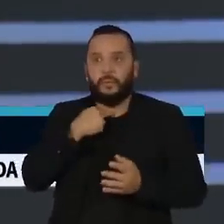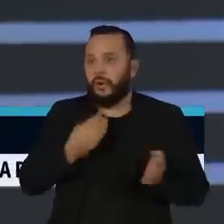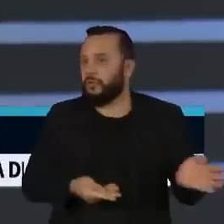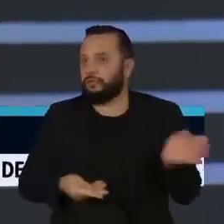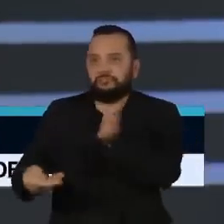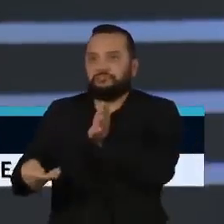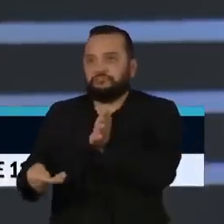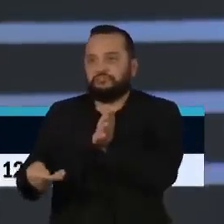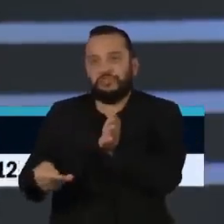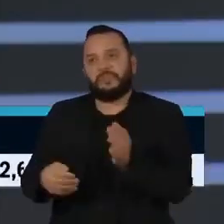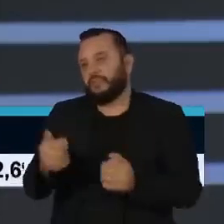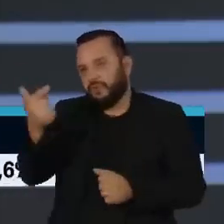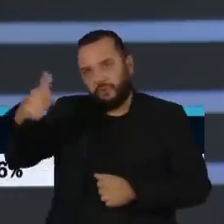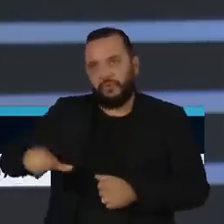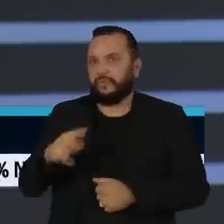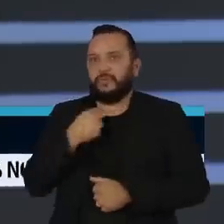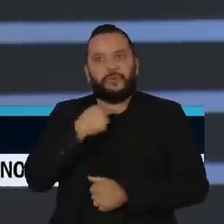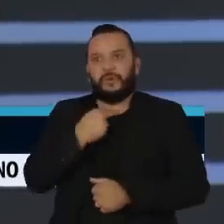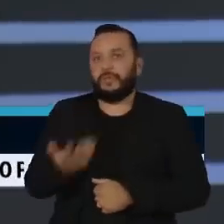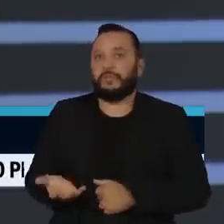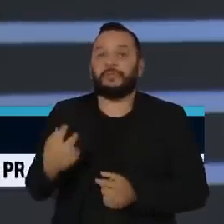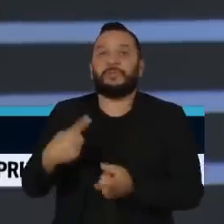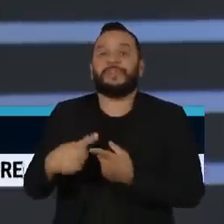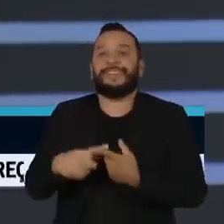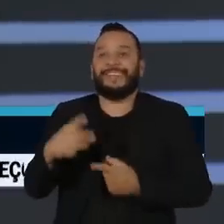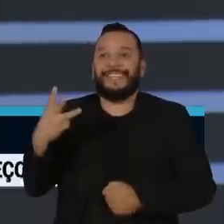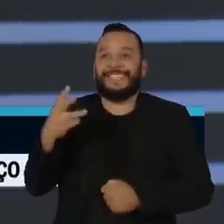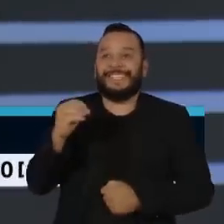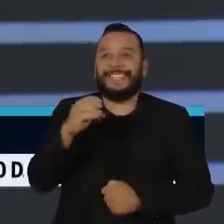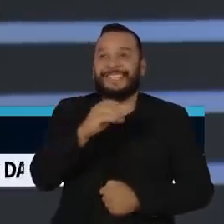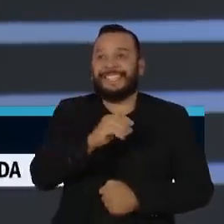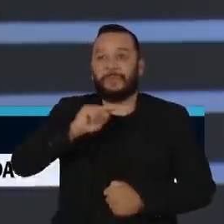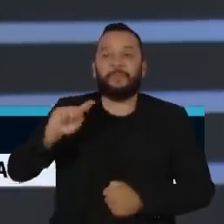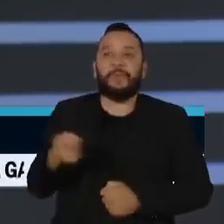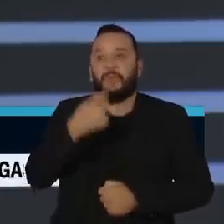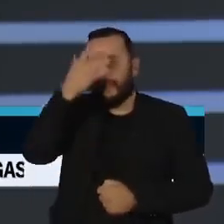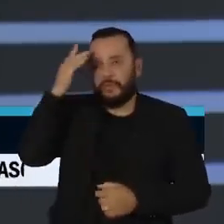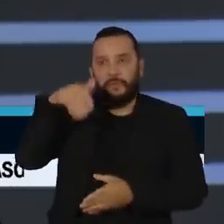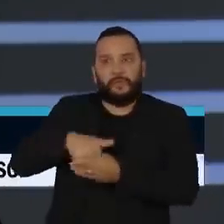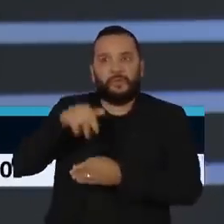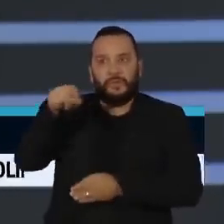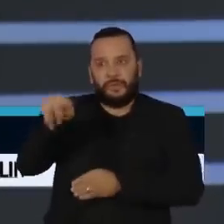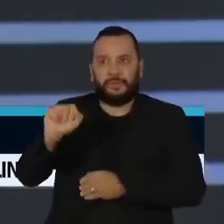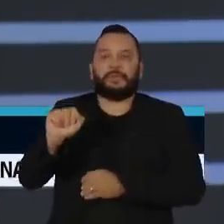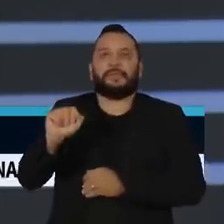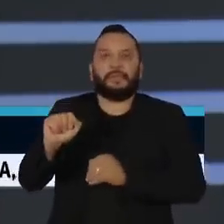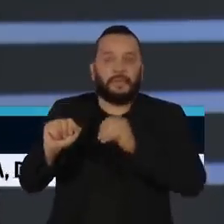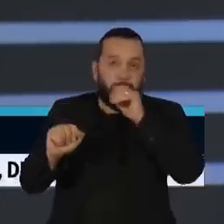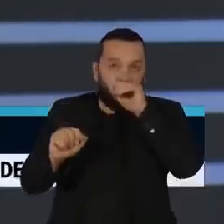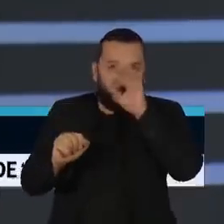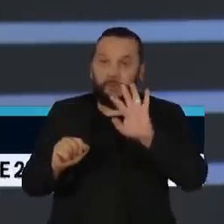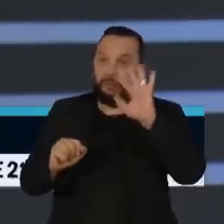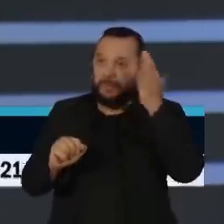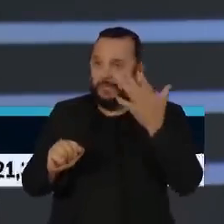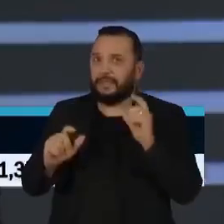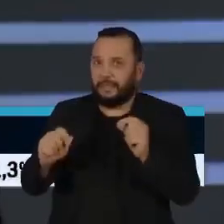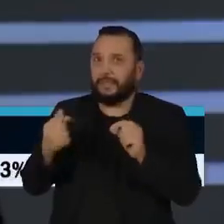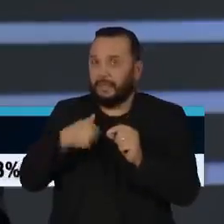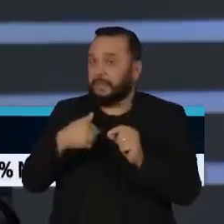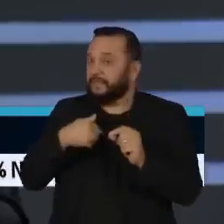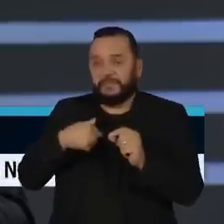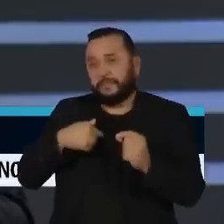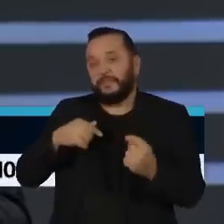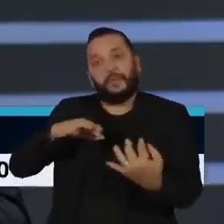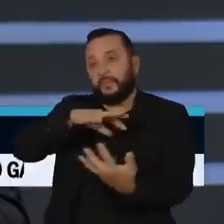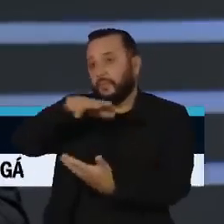para os seus mais de 300 mil eleitores né isso na verdade é um sinal da seguinte situação gente o mundo não gira o mundo capota